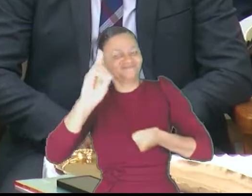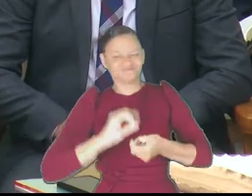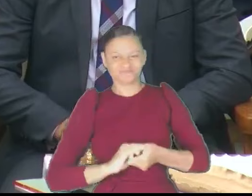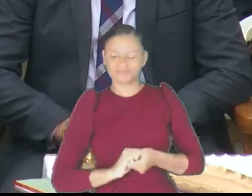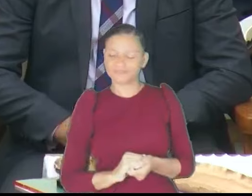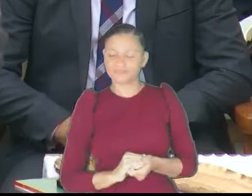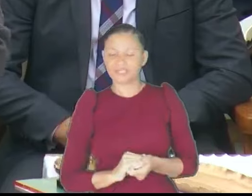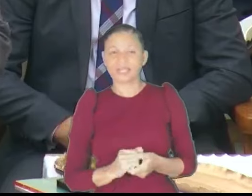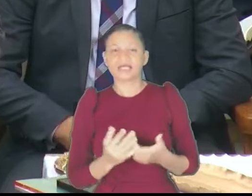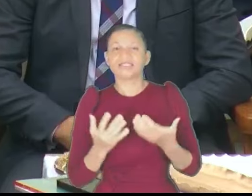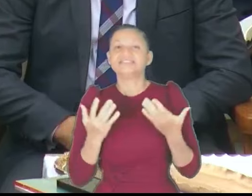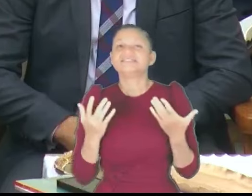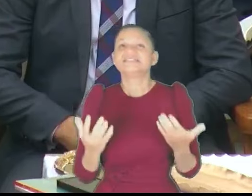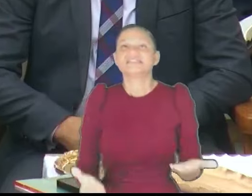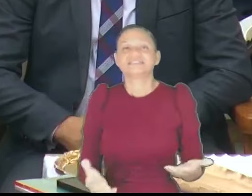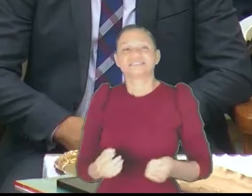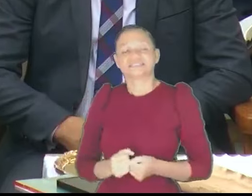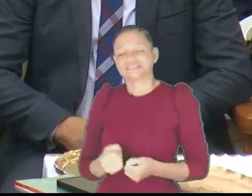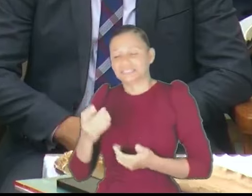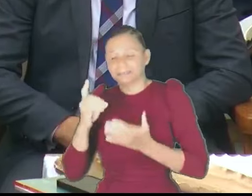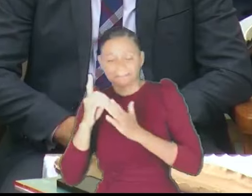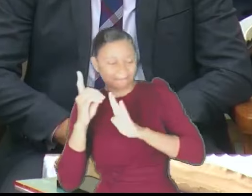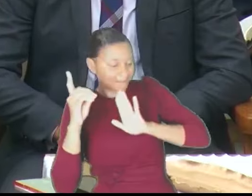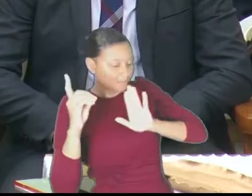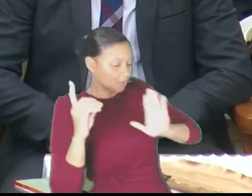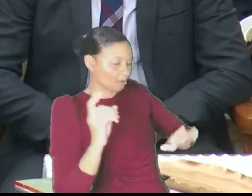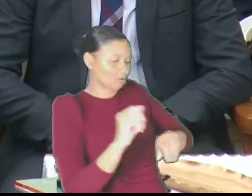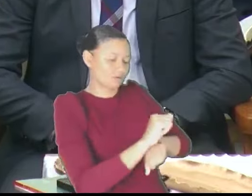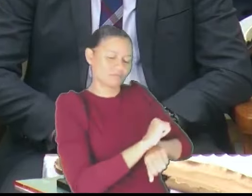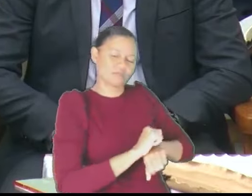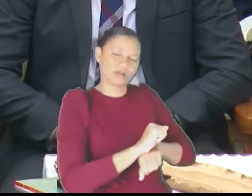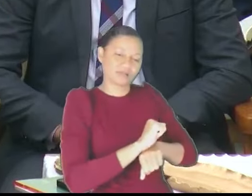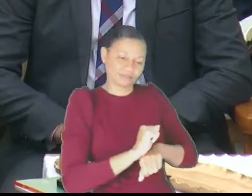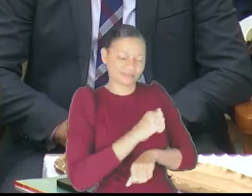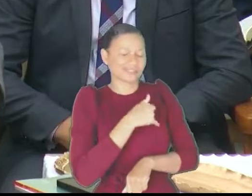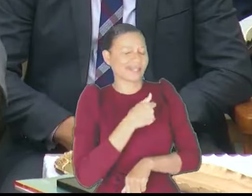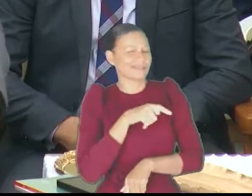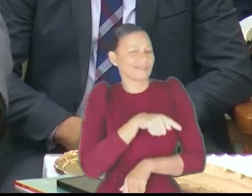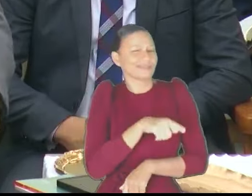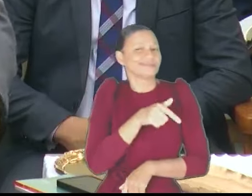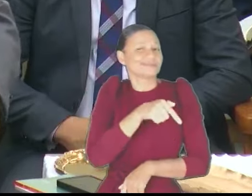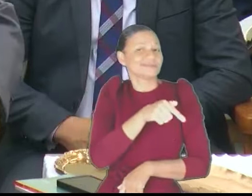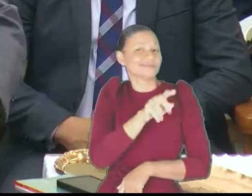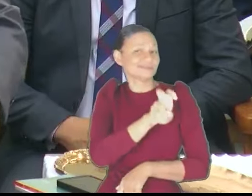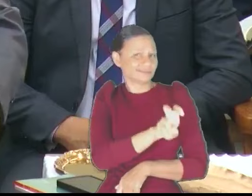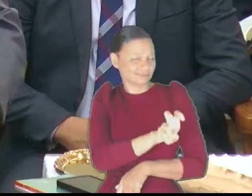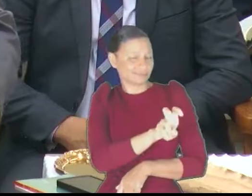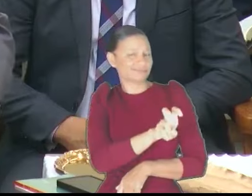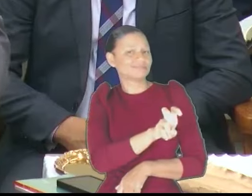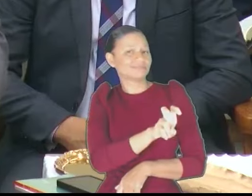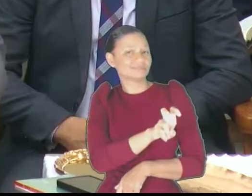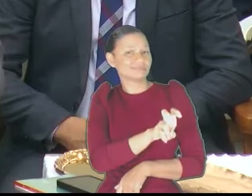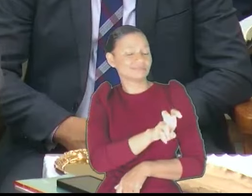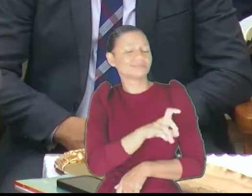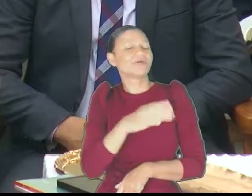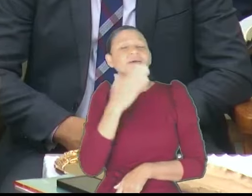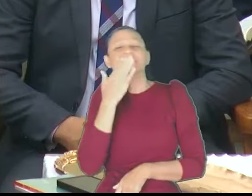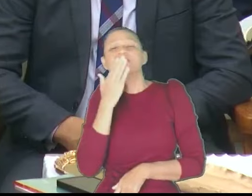De forma que Deus faz promessa a Abraão, ele tem 75 anos, e a promessa